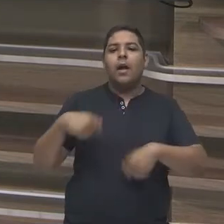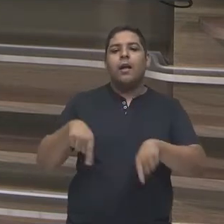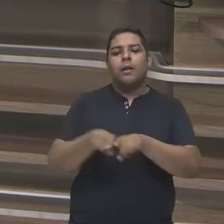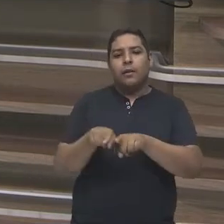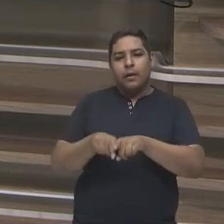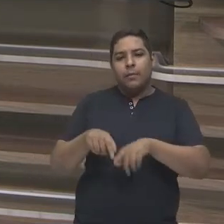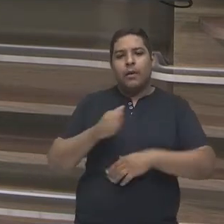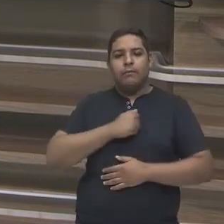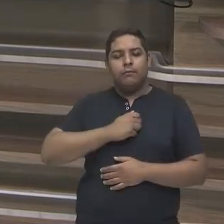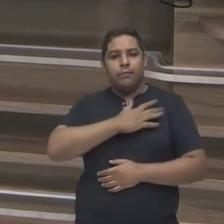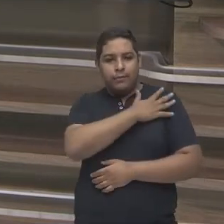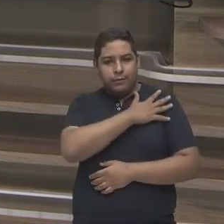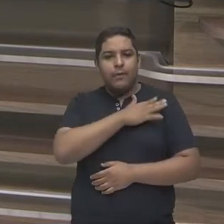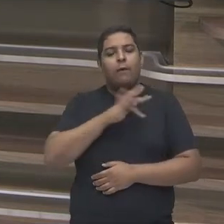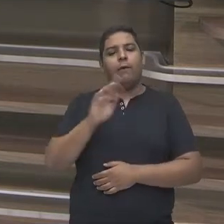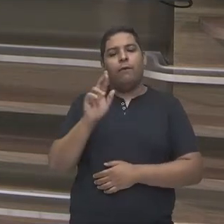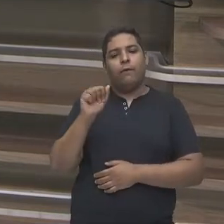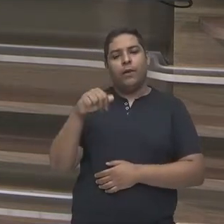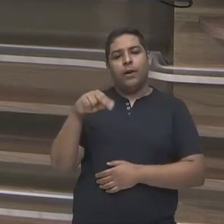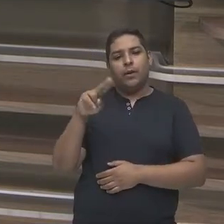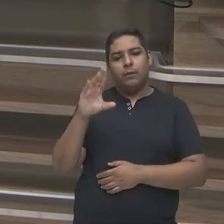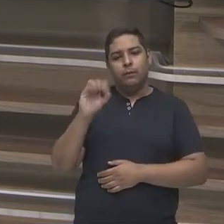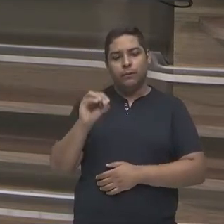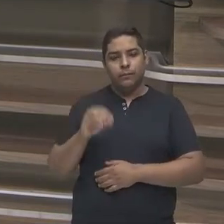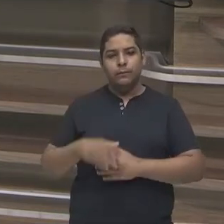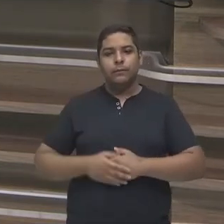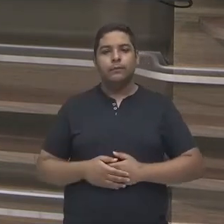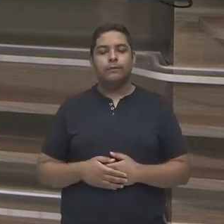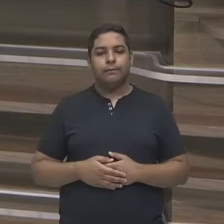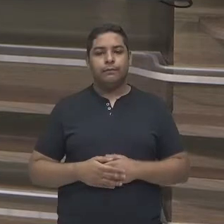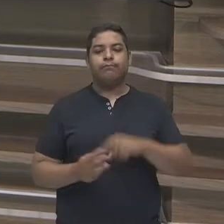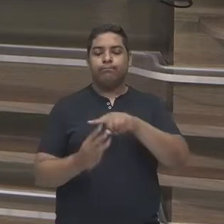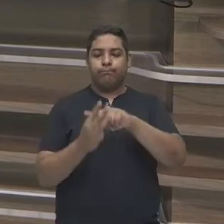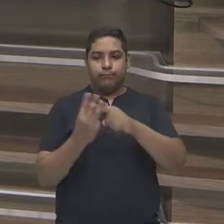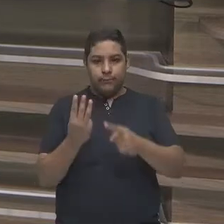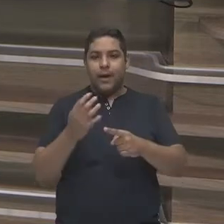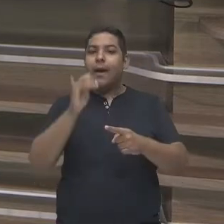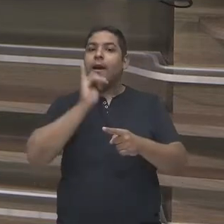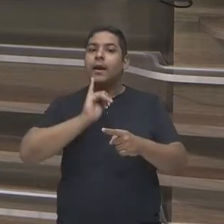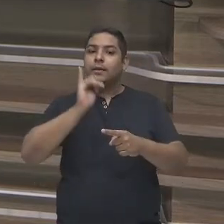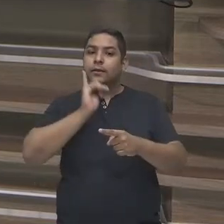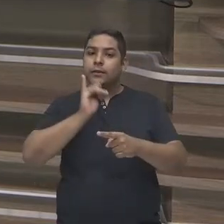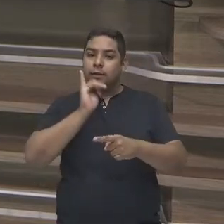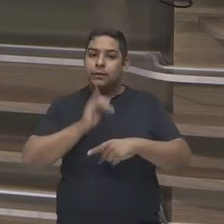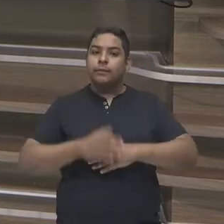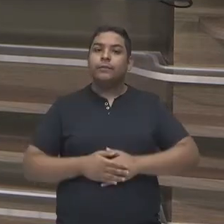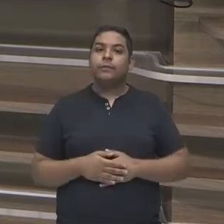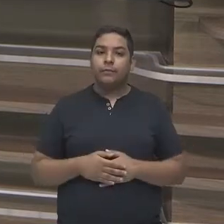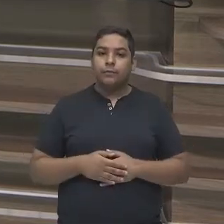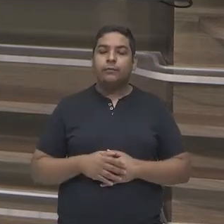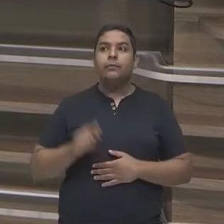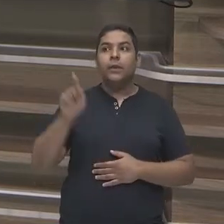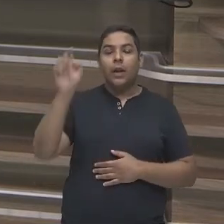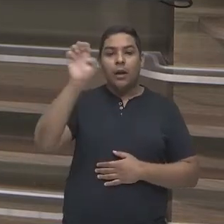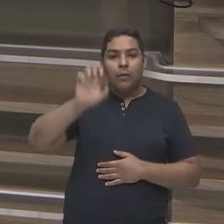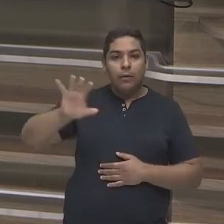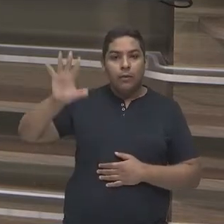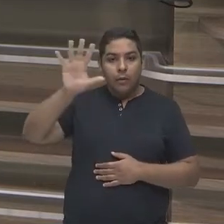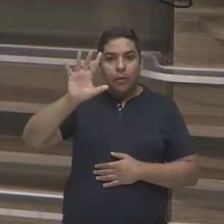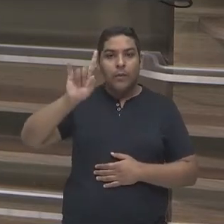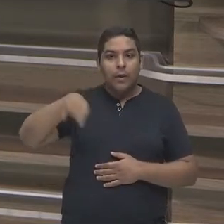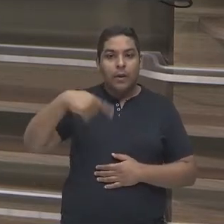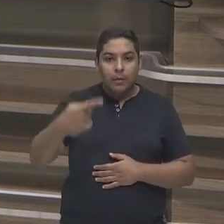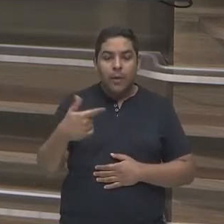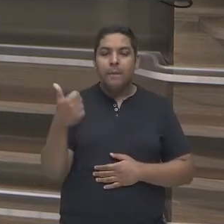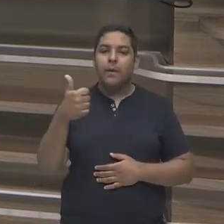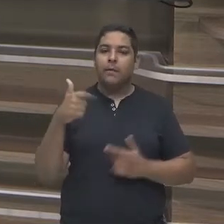todo o exército. Certo? Então, esses são os nossos regimes, os nossos exemplos de regimes totalitários na Europa